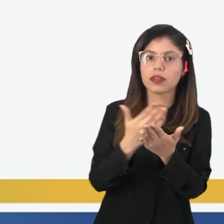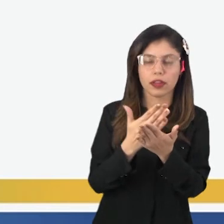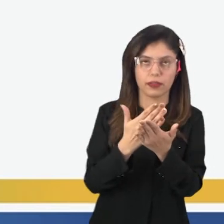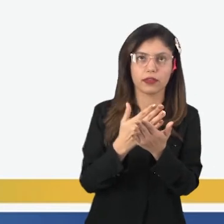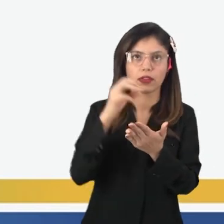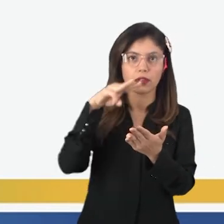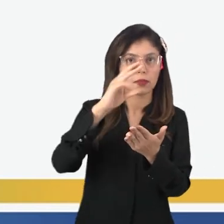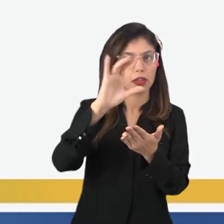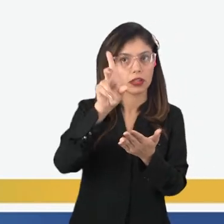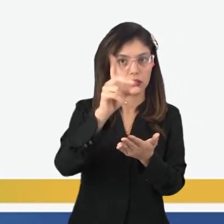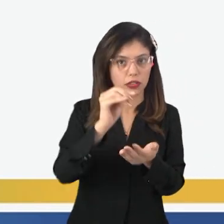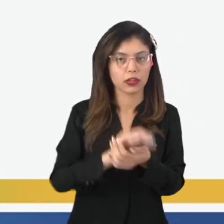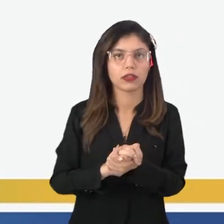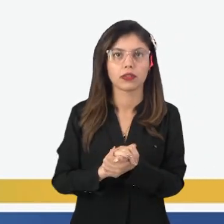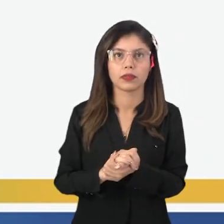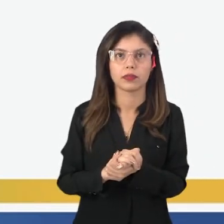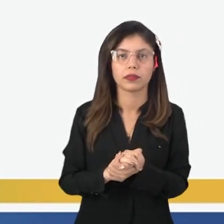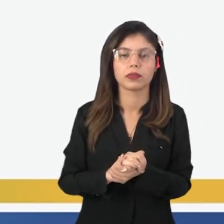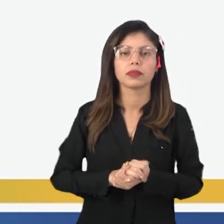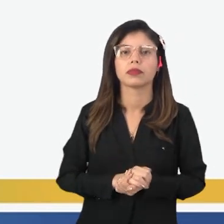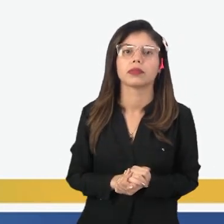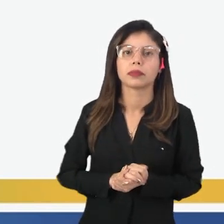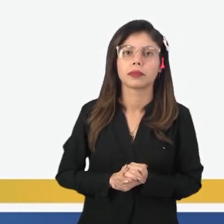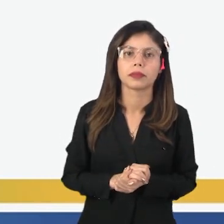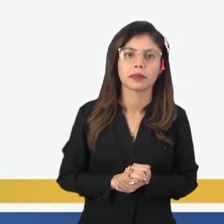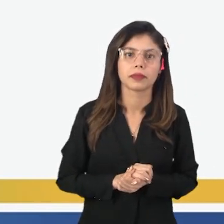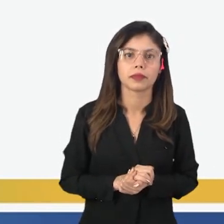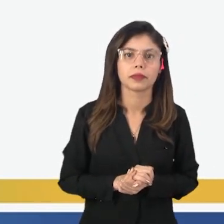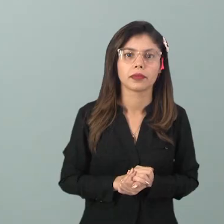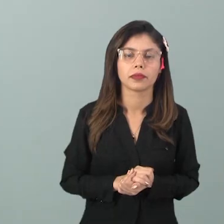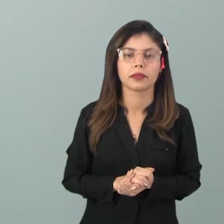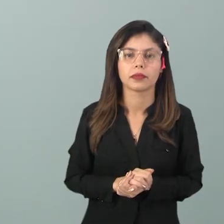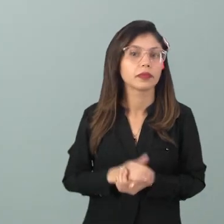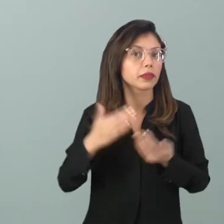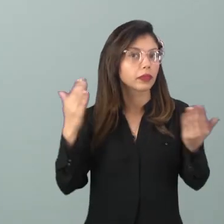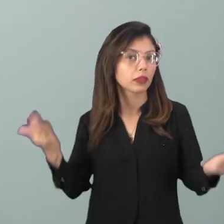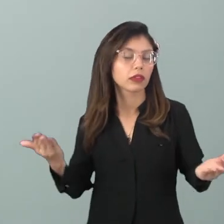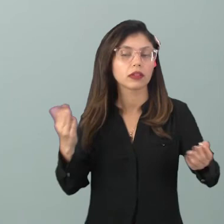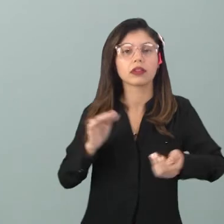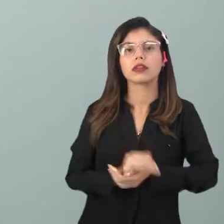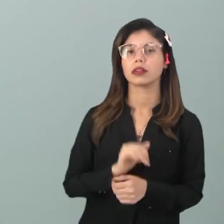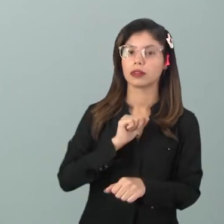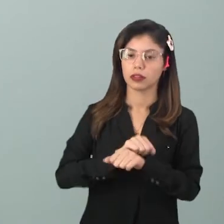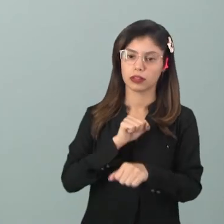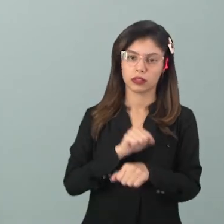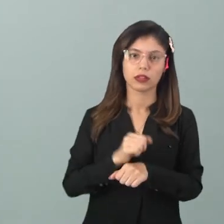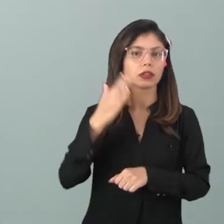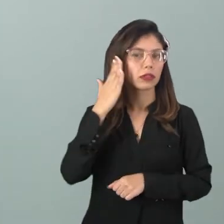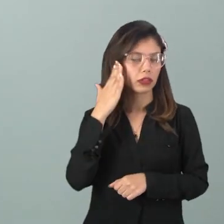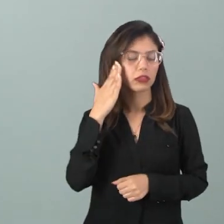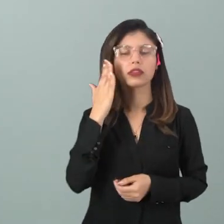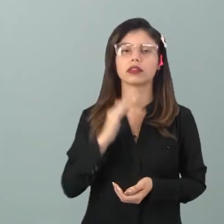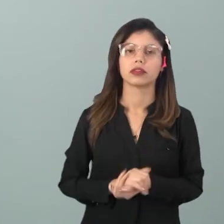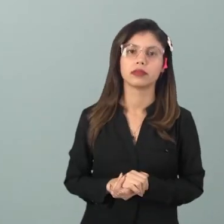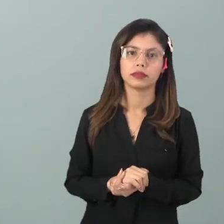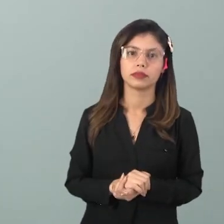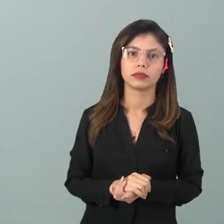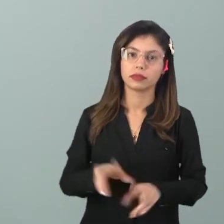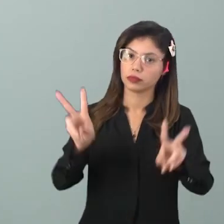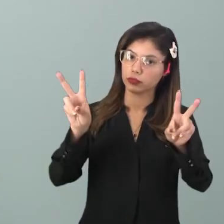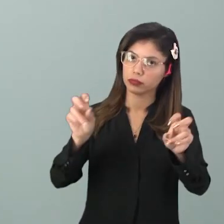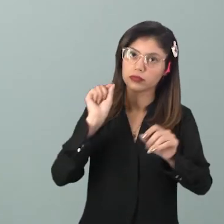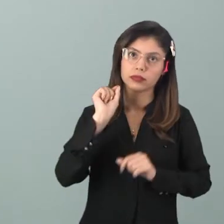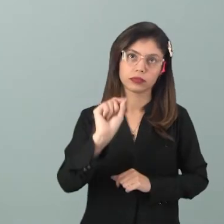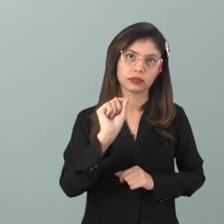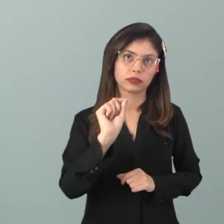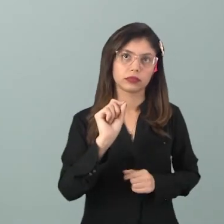Machado de Assis, Memórias Póstumas de Brás Cubas. Pessoal, espero que vocês tenham entendido sobre